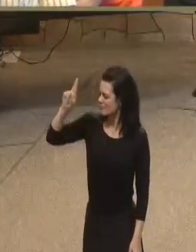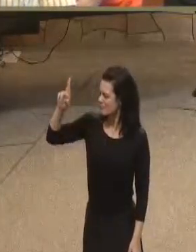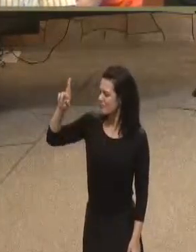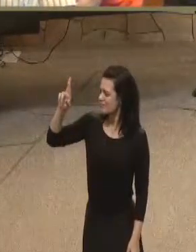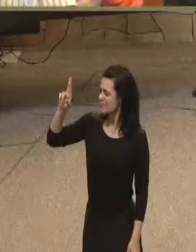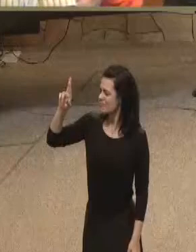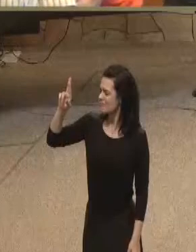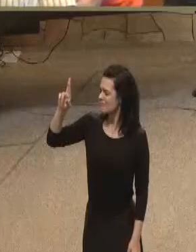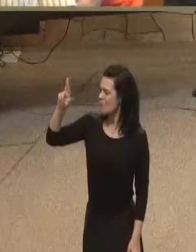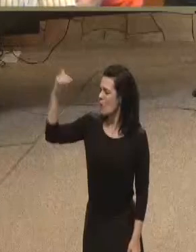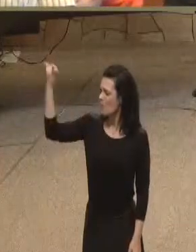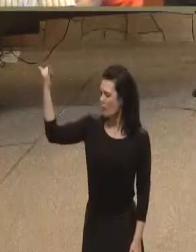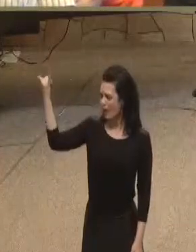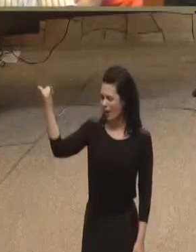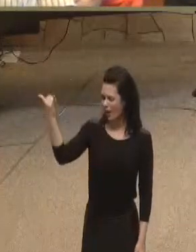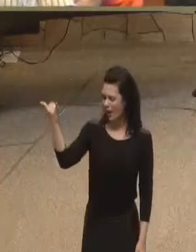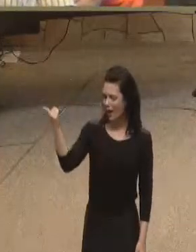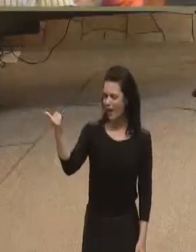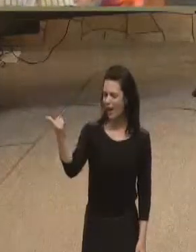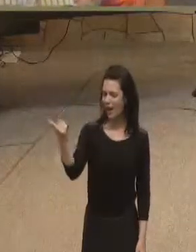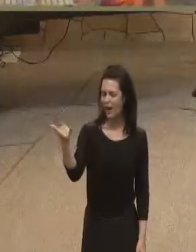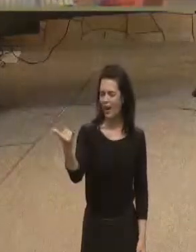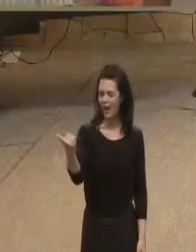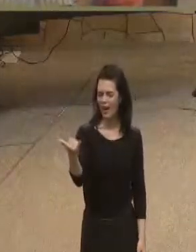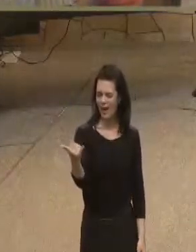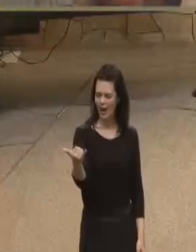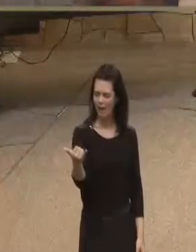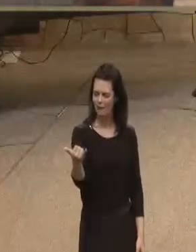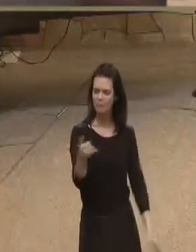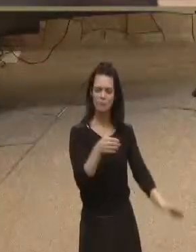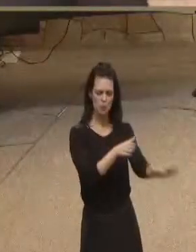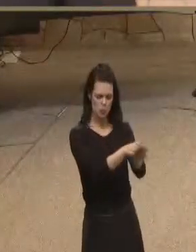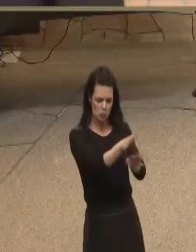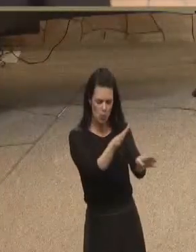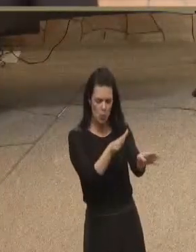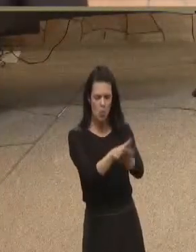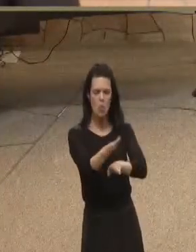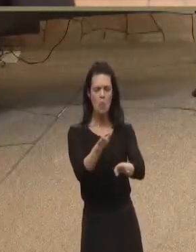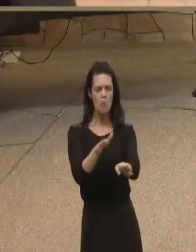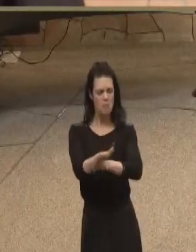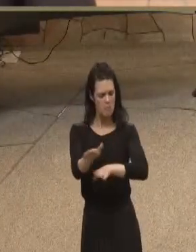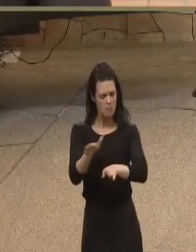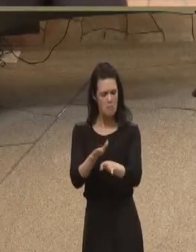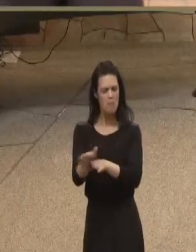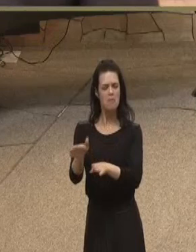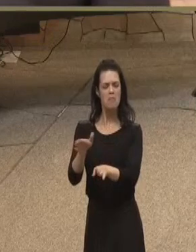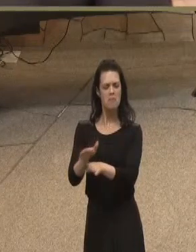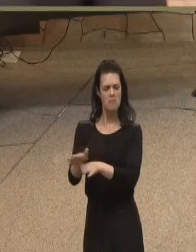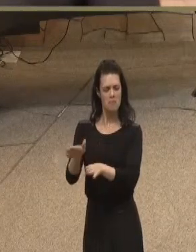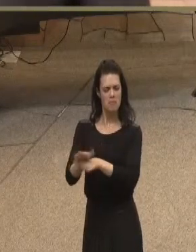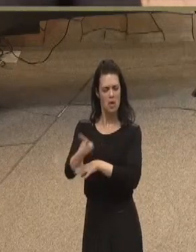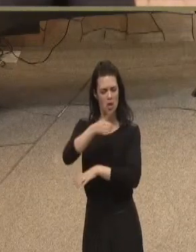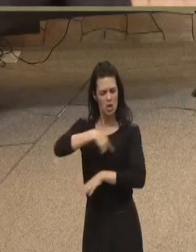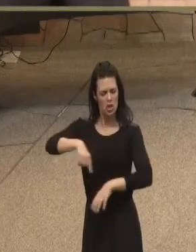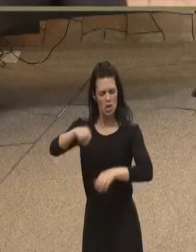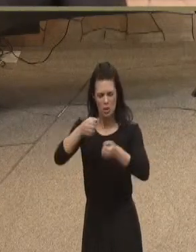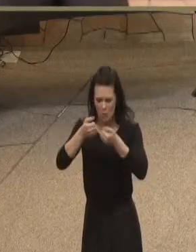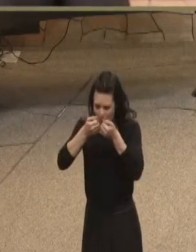dedicou a falar conosco, para nos advertir, para nos alertar, para nos fazer